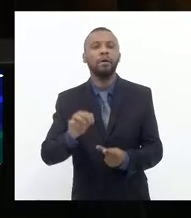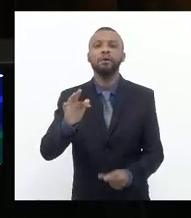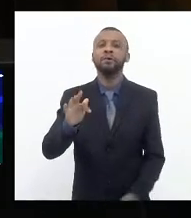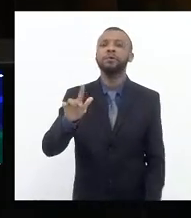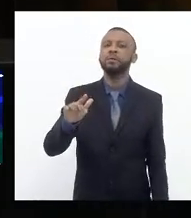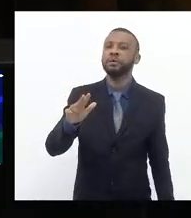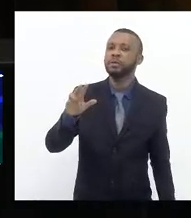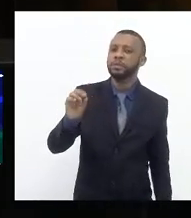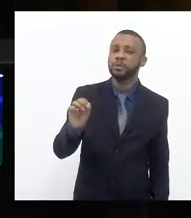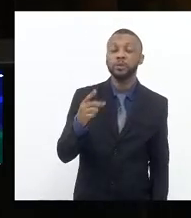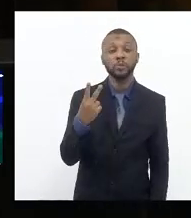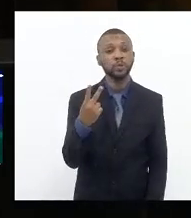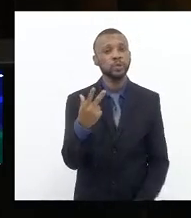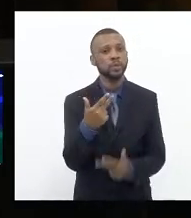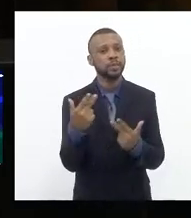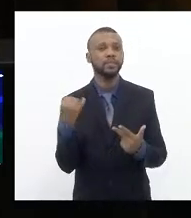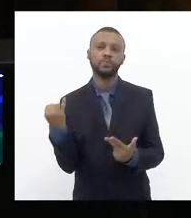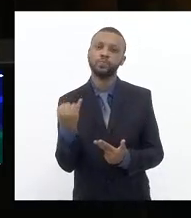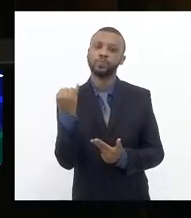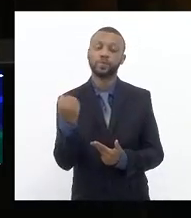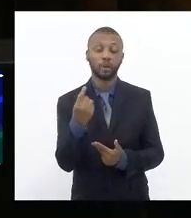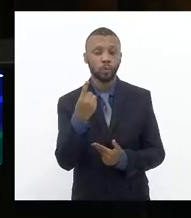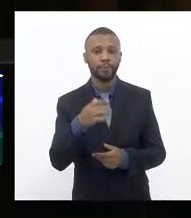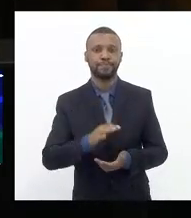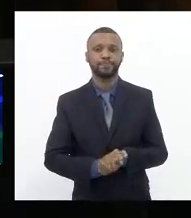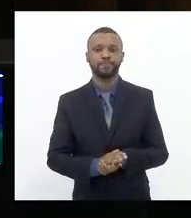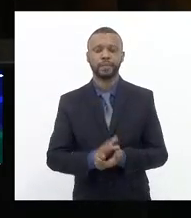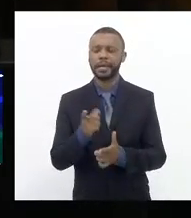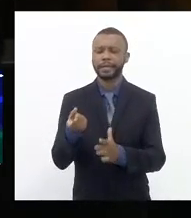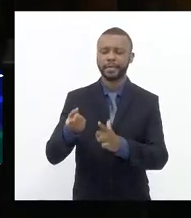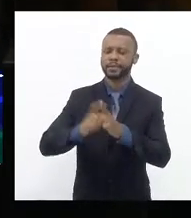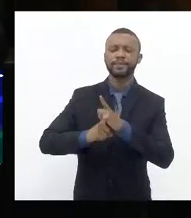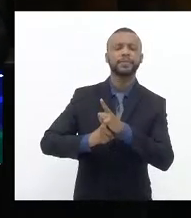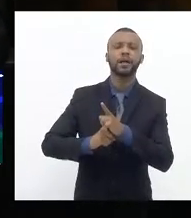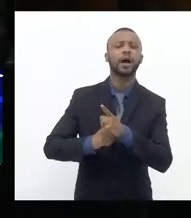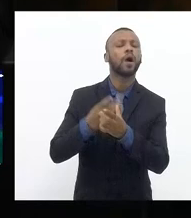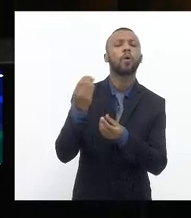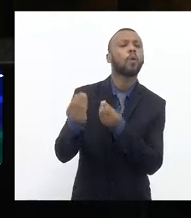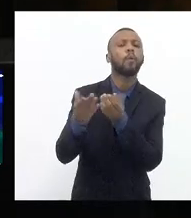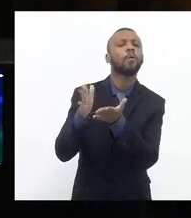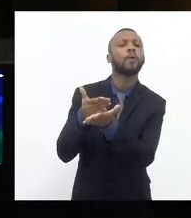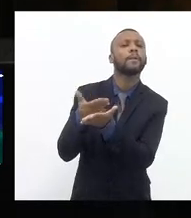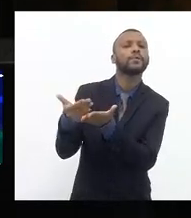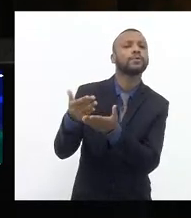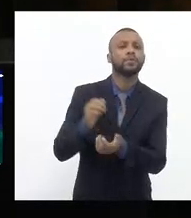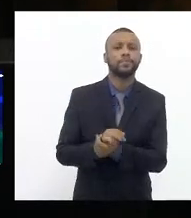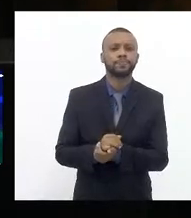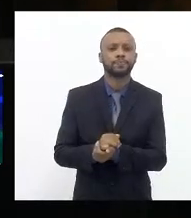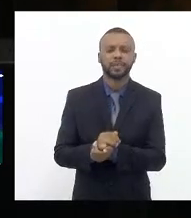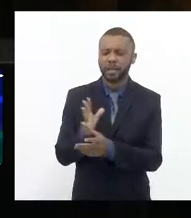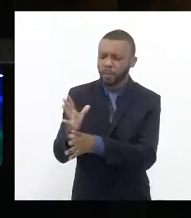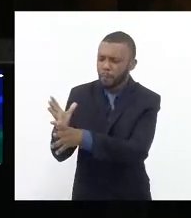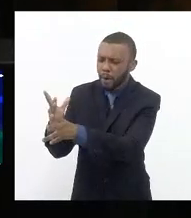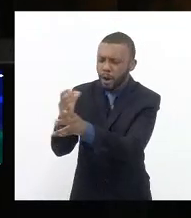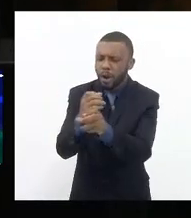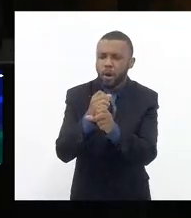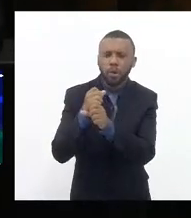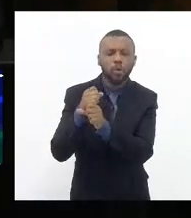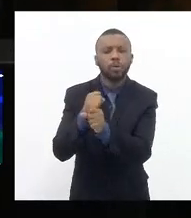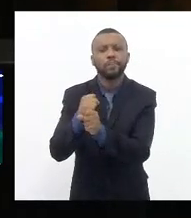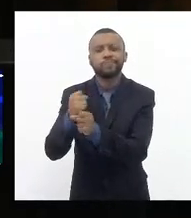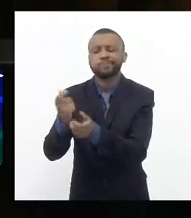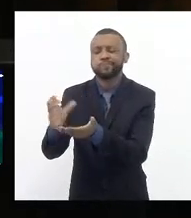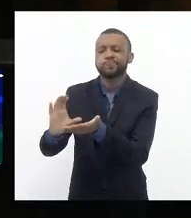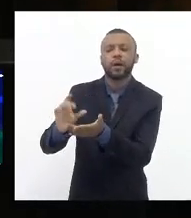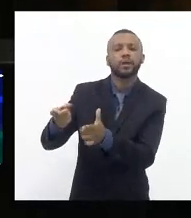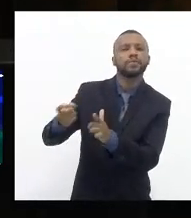Um, de onde saiu esta dívida? Que montante é esse?